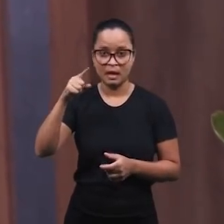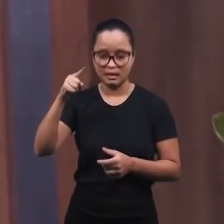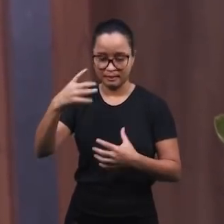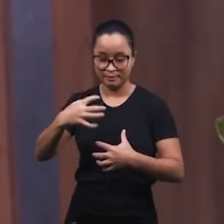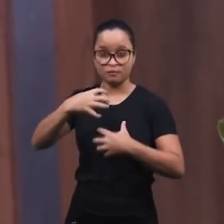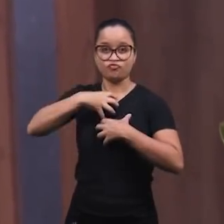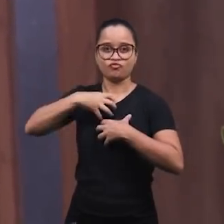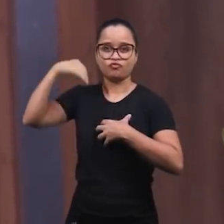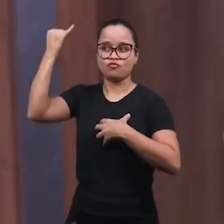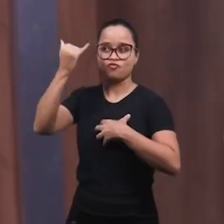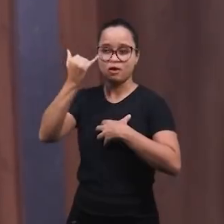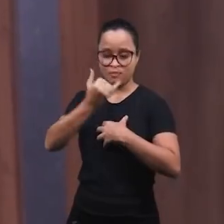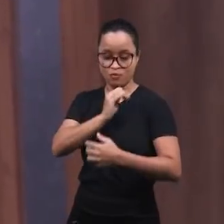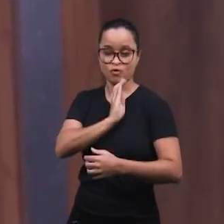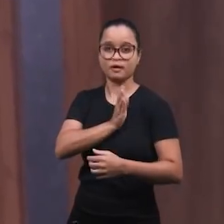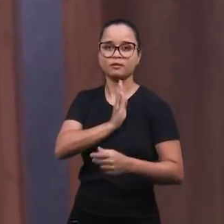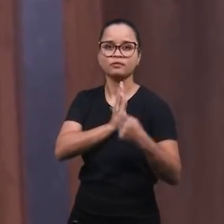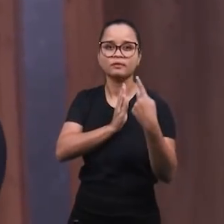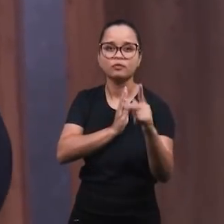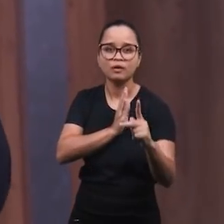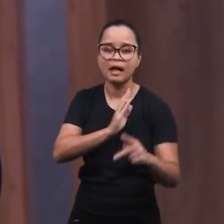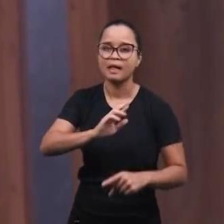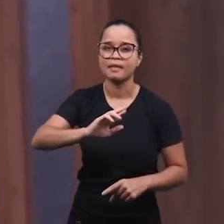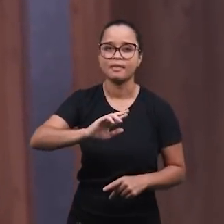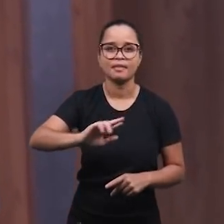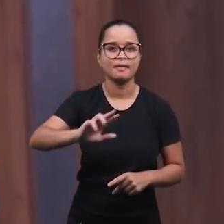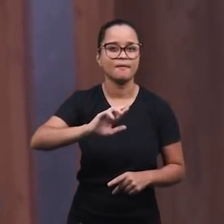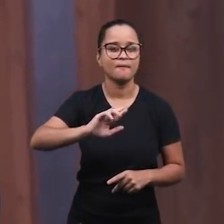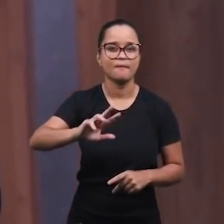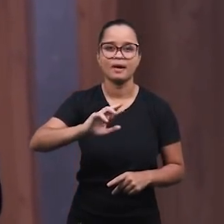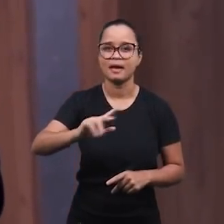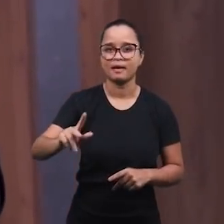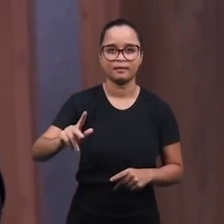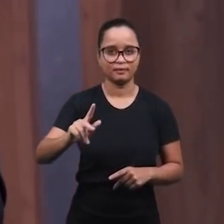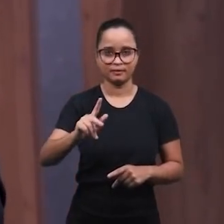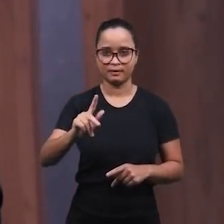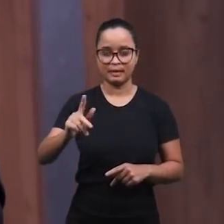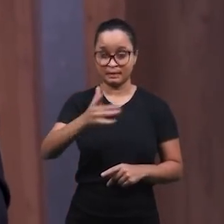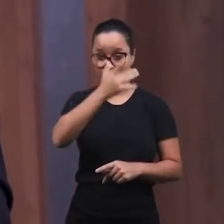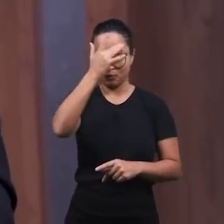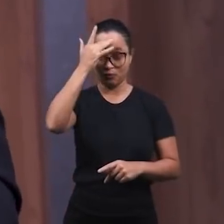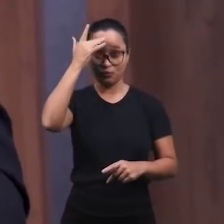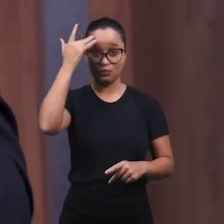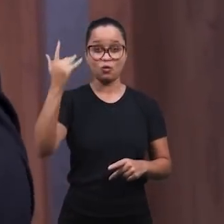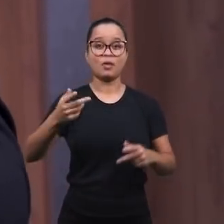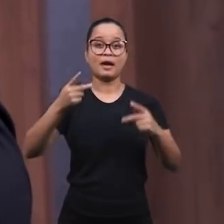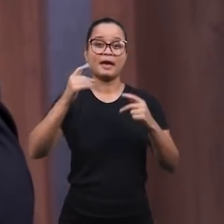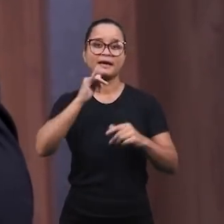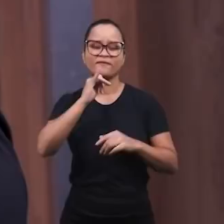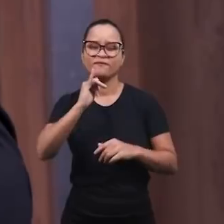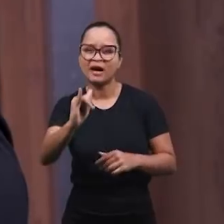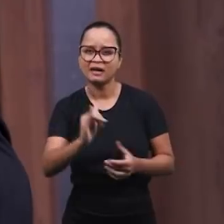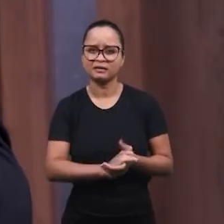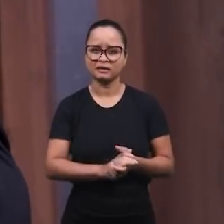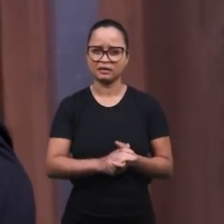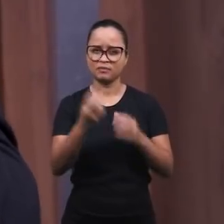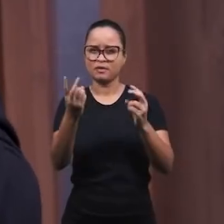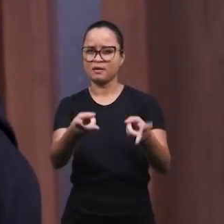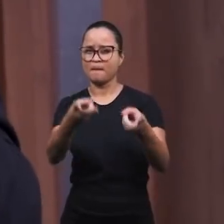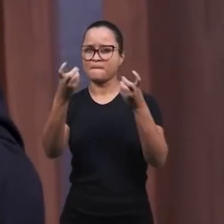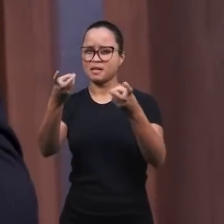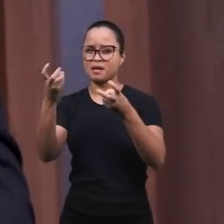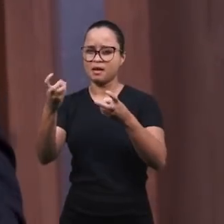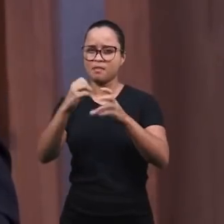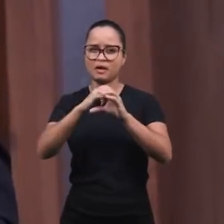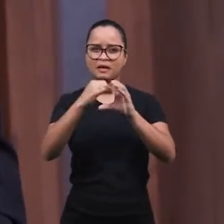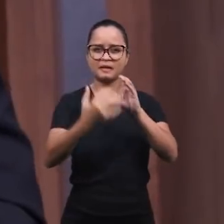que entra no coração, não é do barquinho, não é daquele que fala, não é daquele que pode ser facilmente